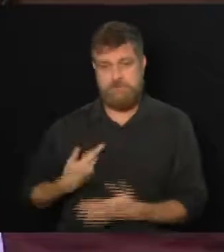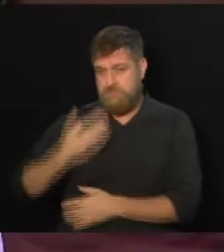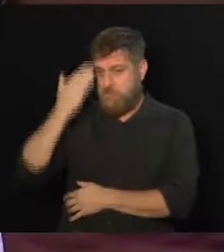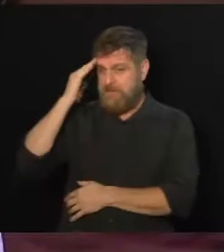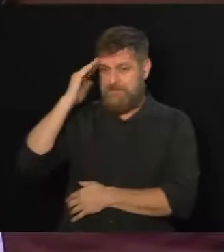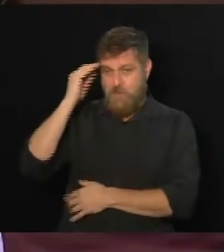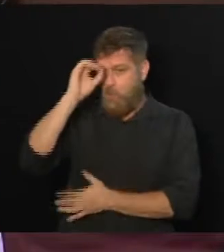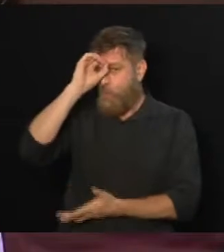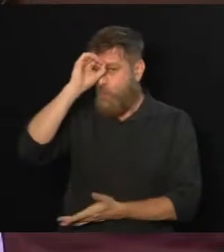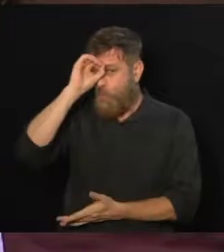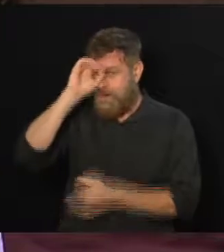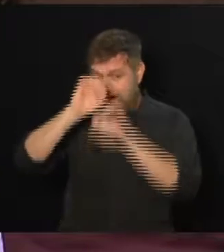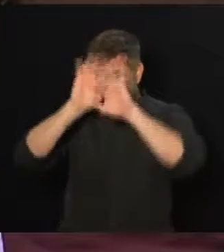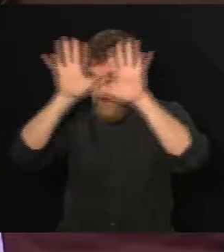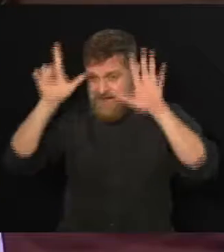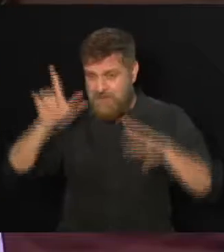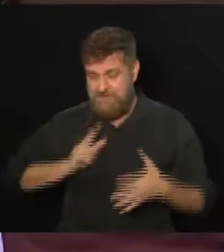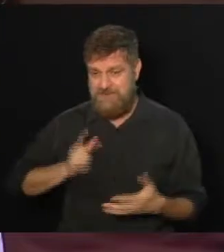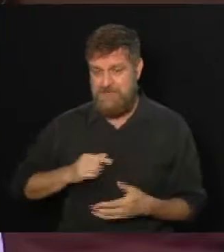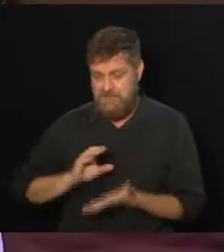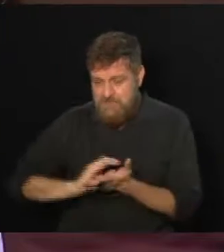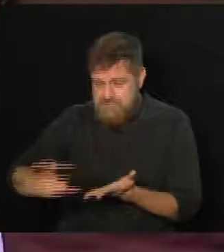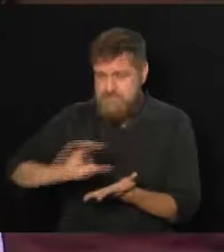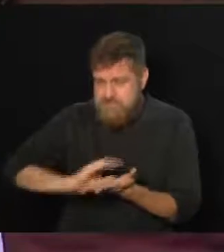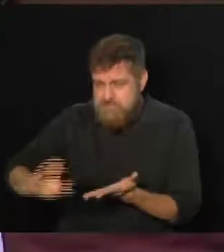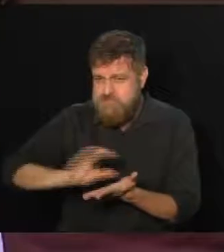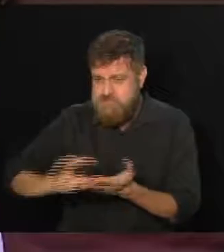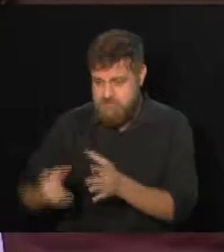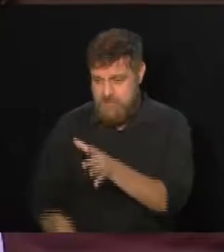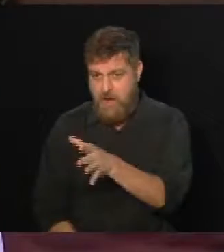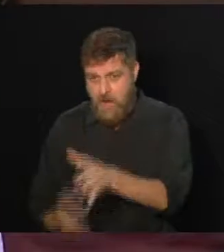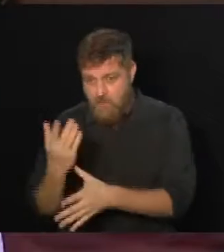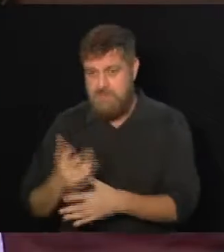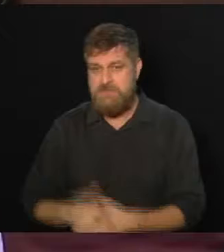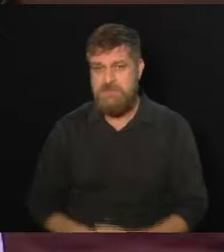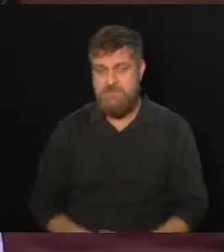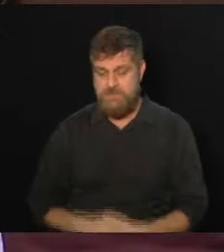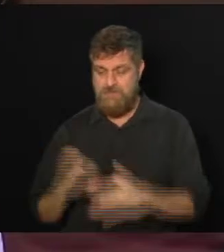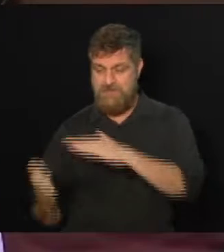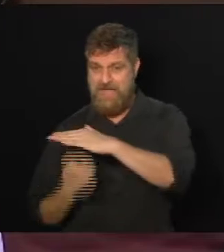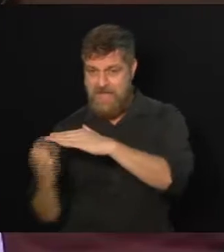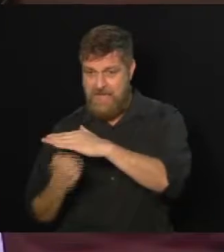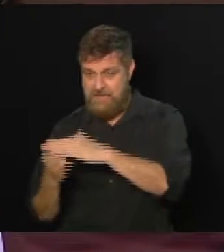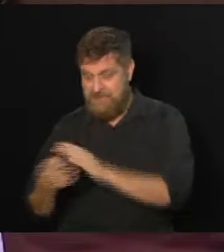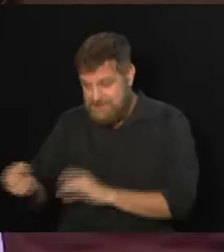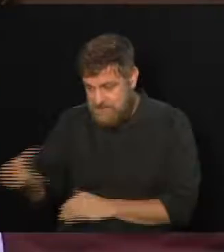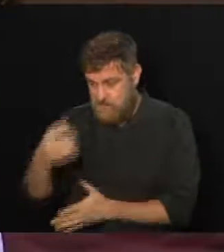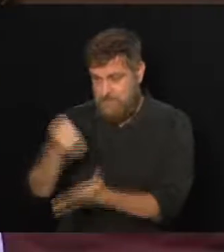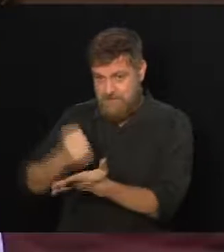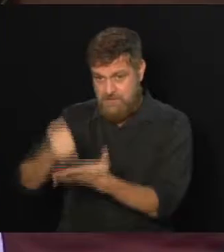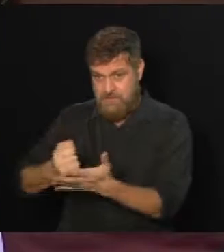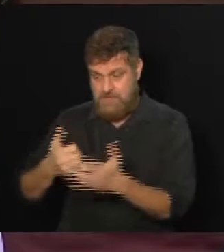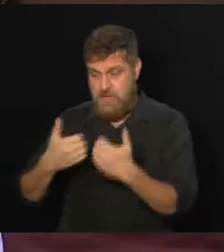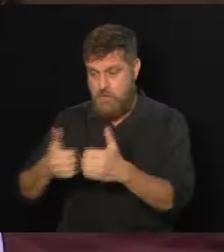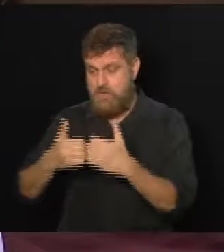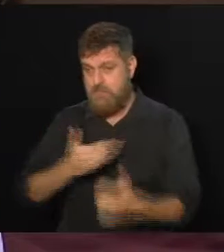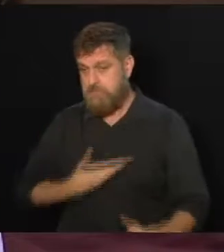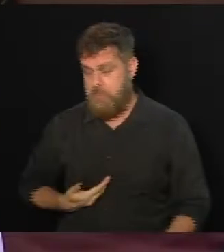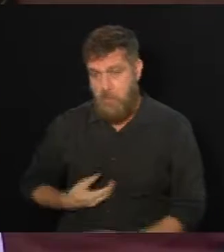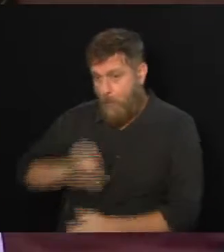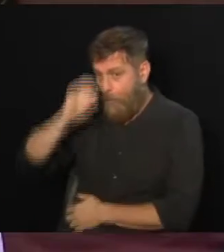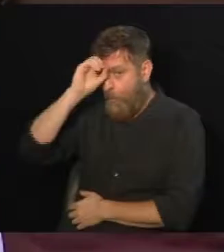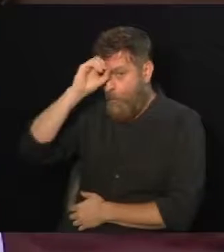entendendo ainda. Existem muitos investimentos que devem ser feitos pela nova empresa de licitação e nós não sabemos o